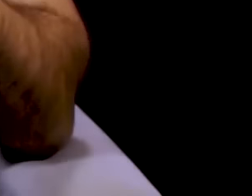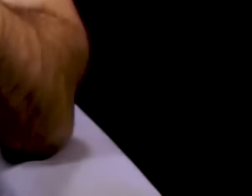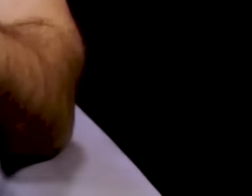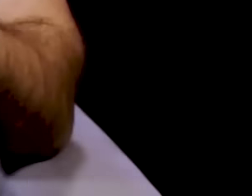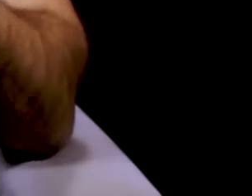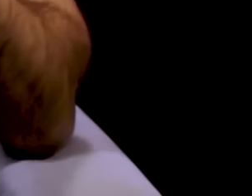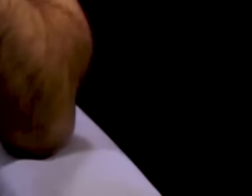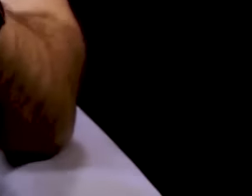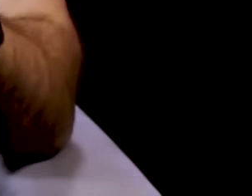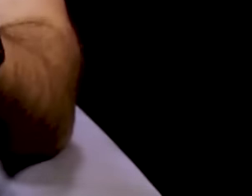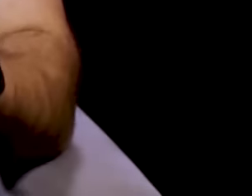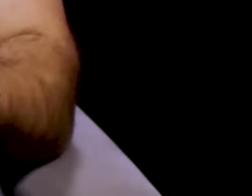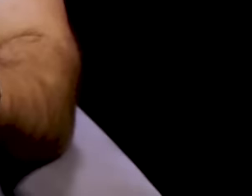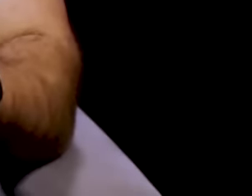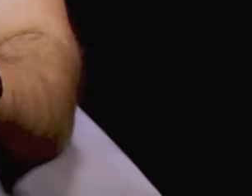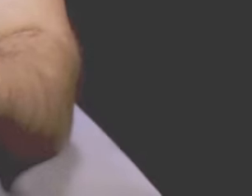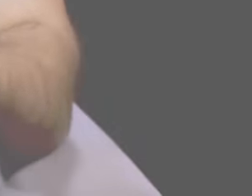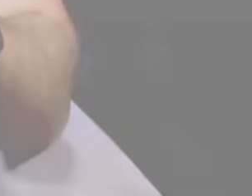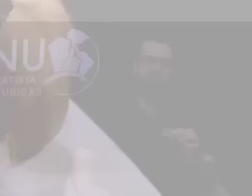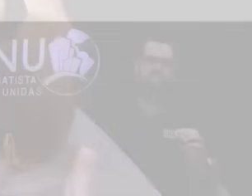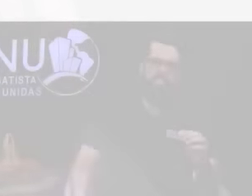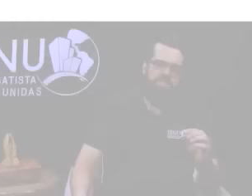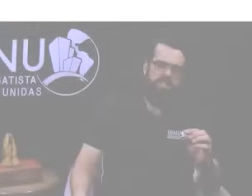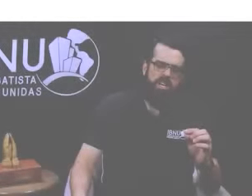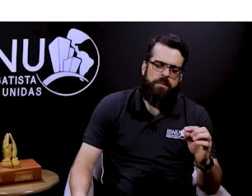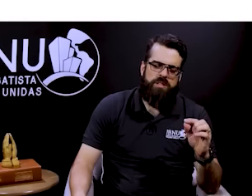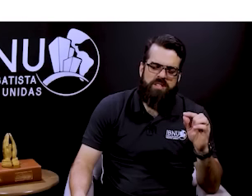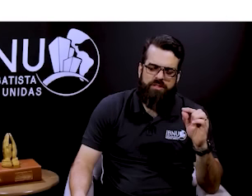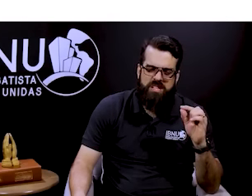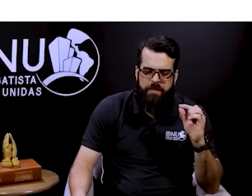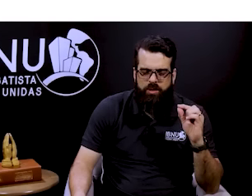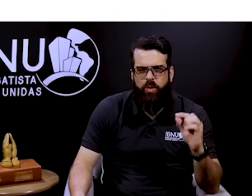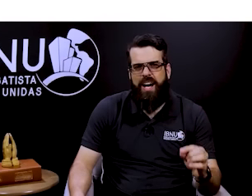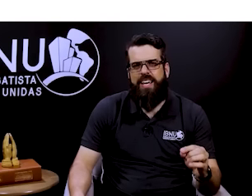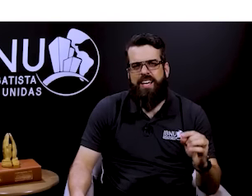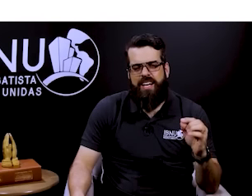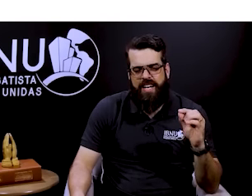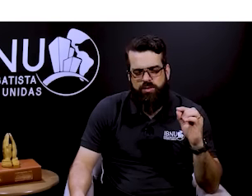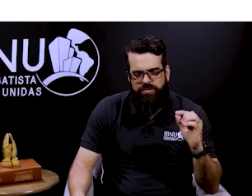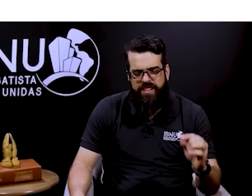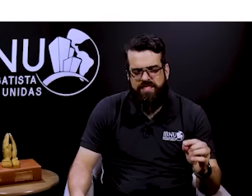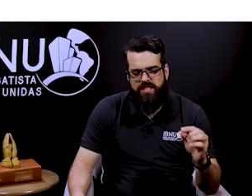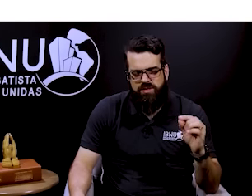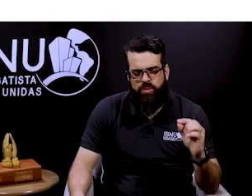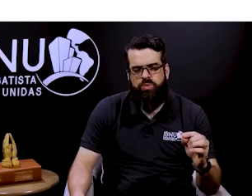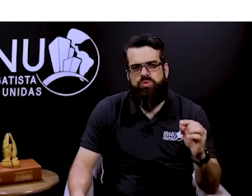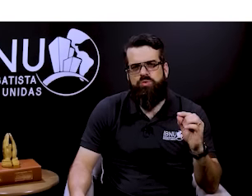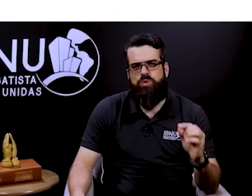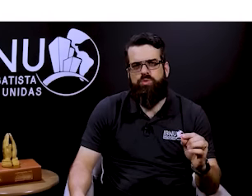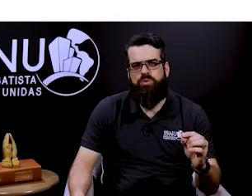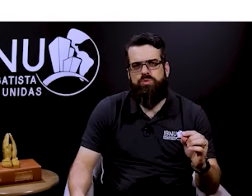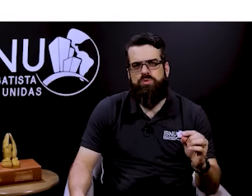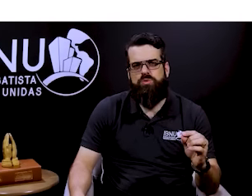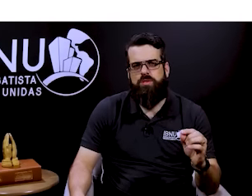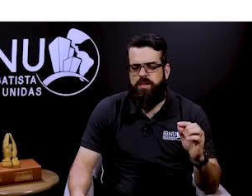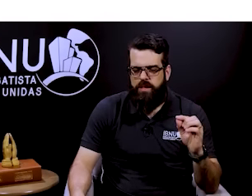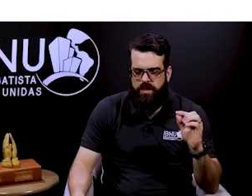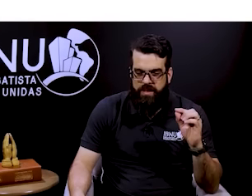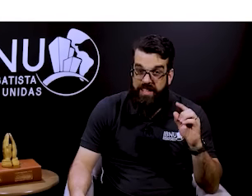extremamente importante e interessante. Ele diz o seguinte: pois se vocês perdoarem as ofensas uns dos